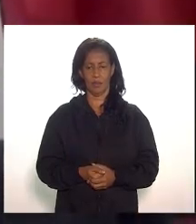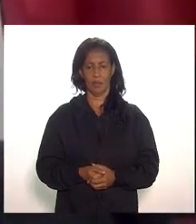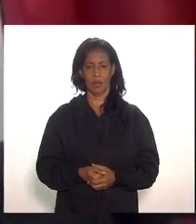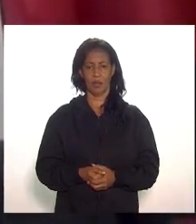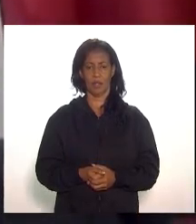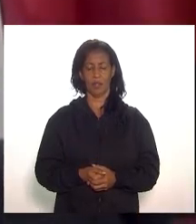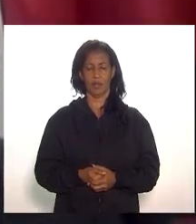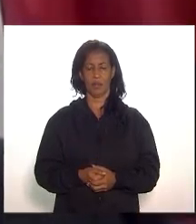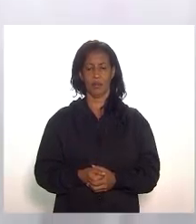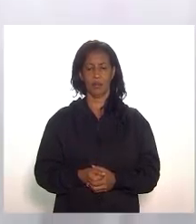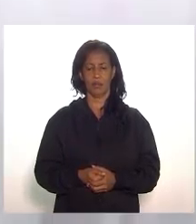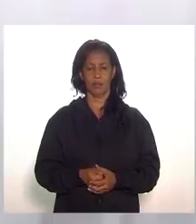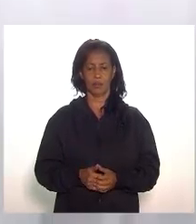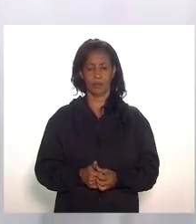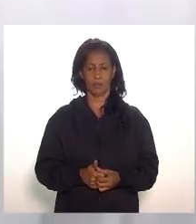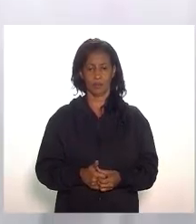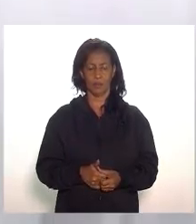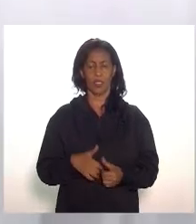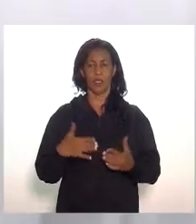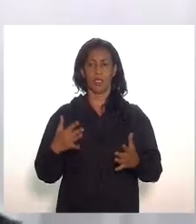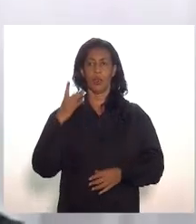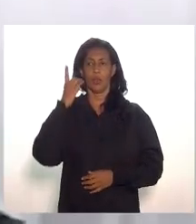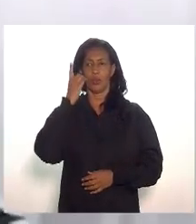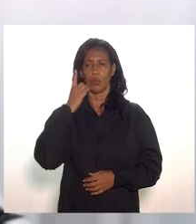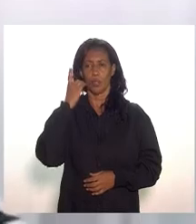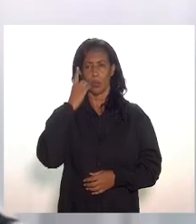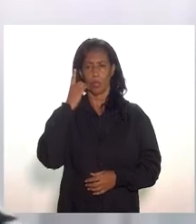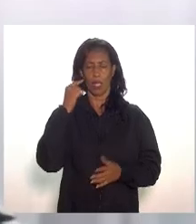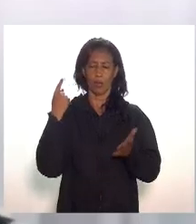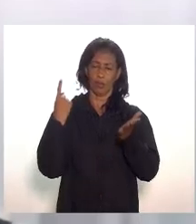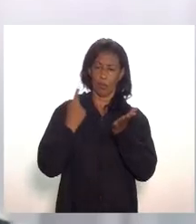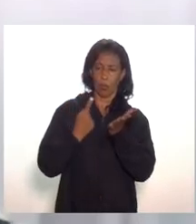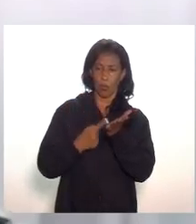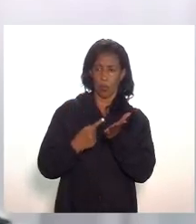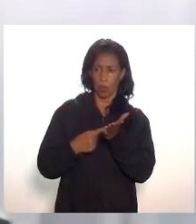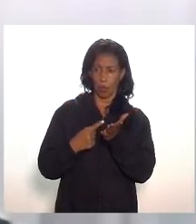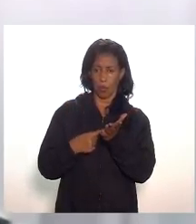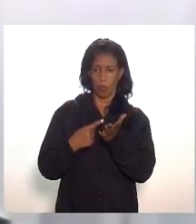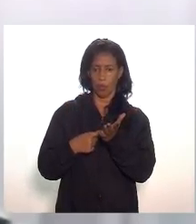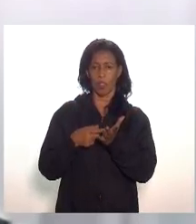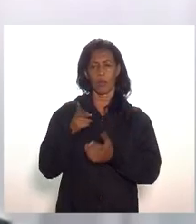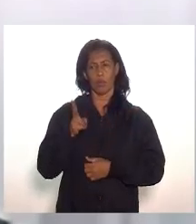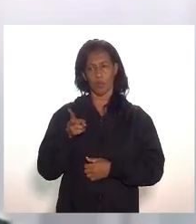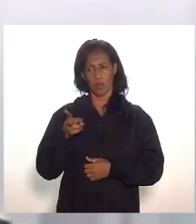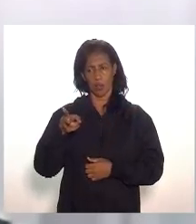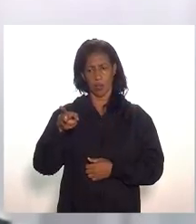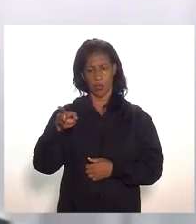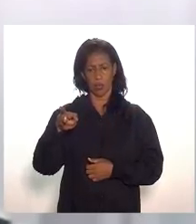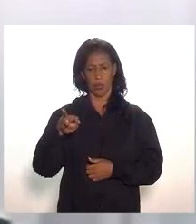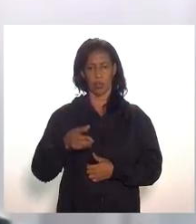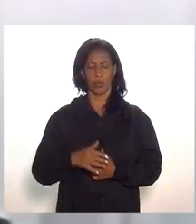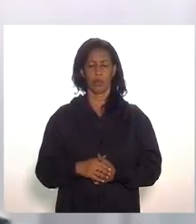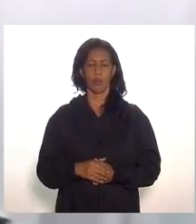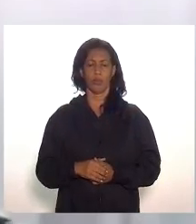deputado na discussão, conforme o nosso acordo na sessão, vamos dar continuidade aqui à discussão do